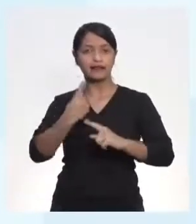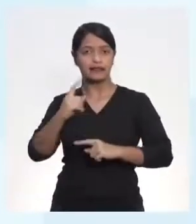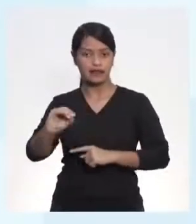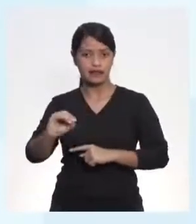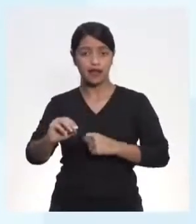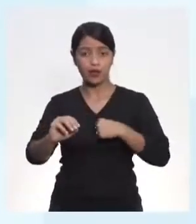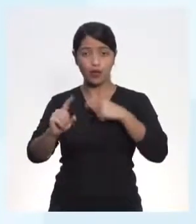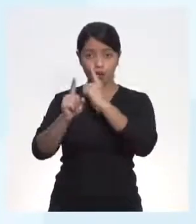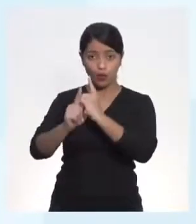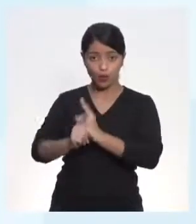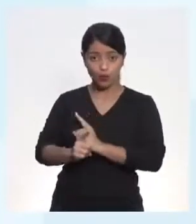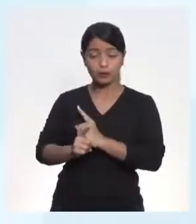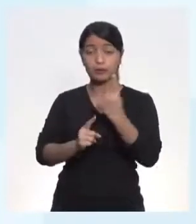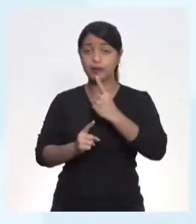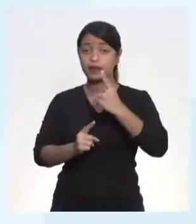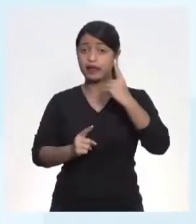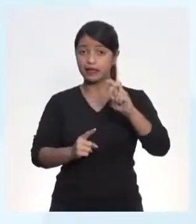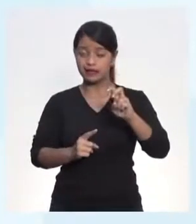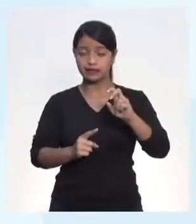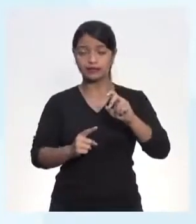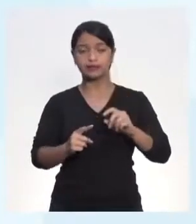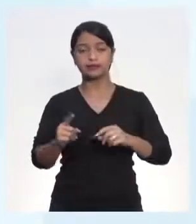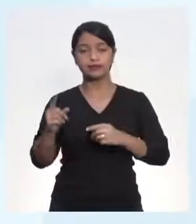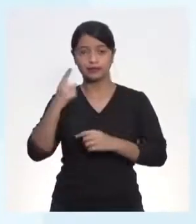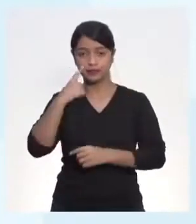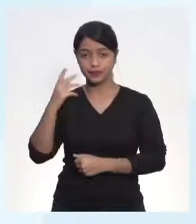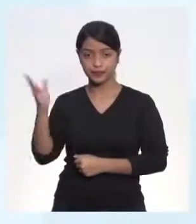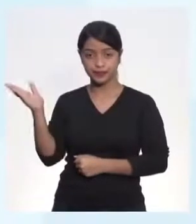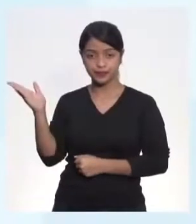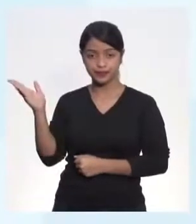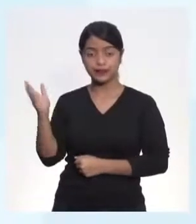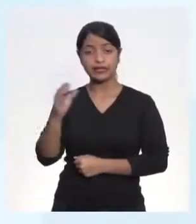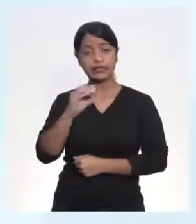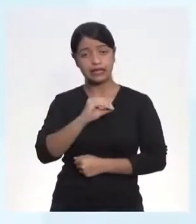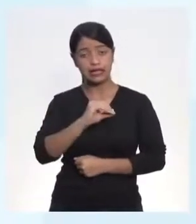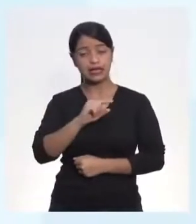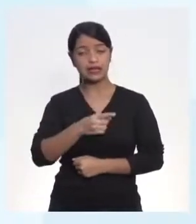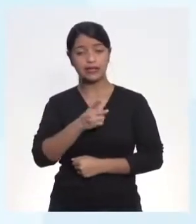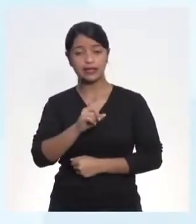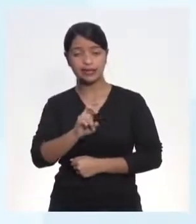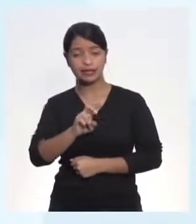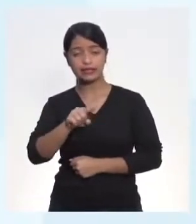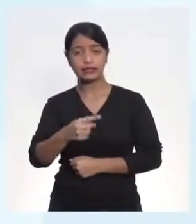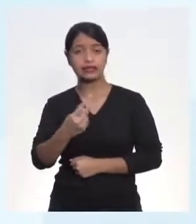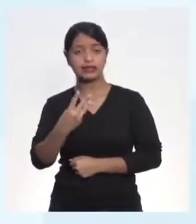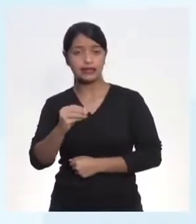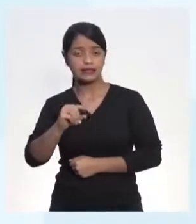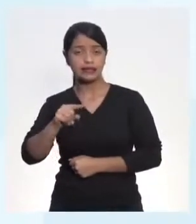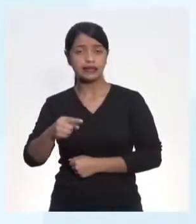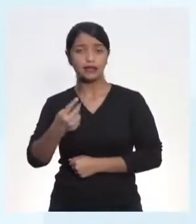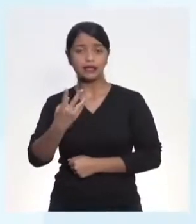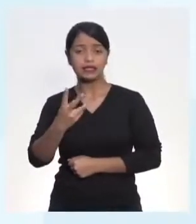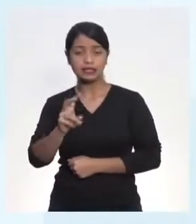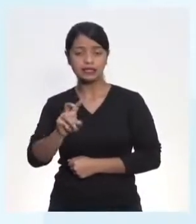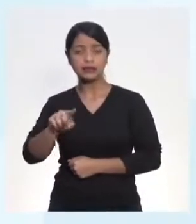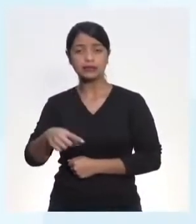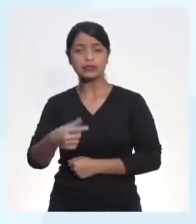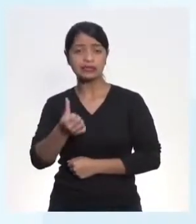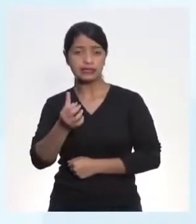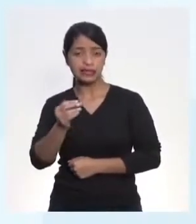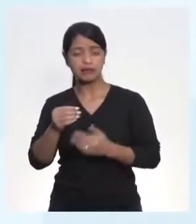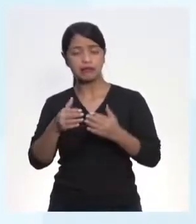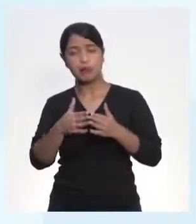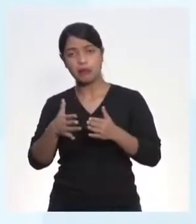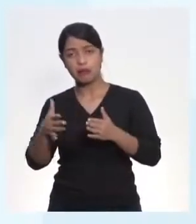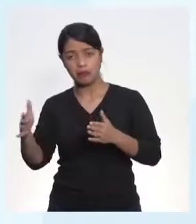encontrava os múltiplos de 15. O 0, o 15, o 30, o 45, o 60 e assim por diante. E aí eu queria os